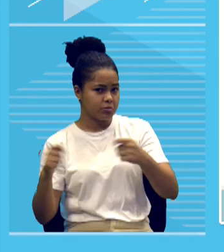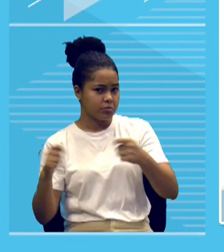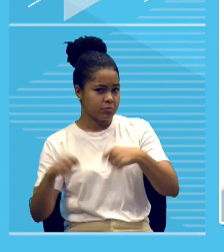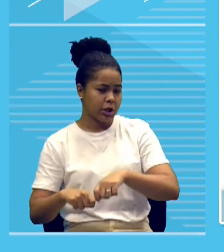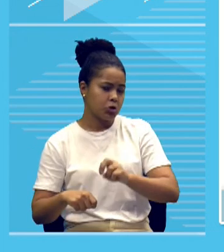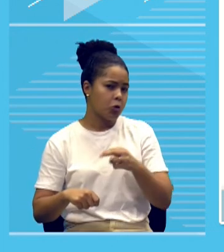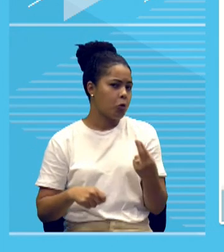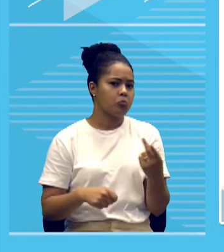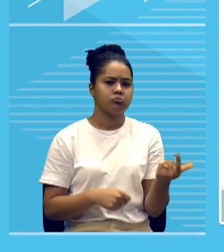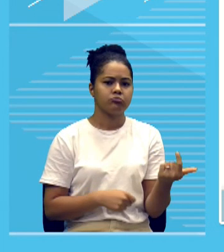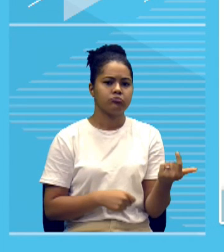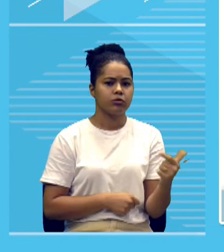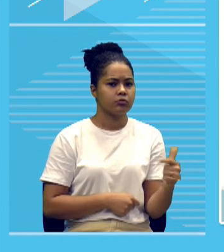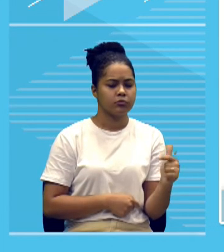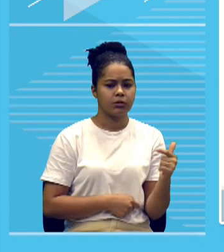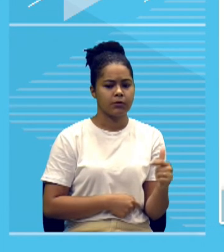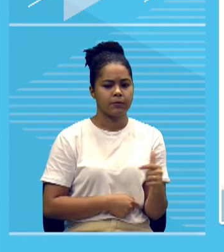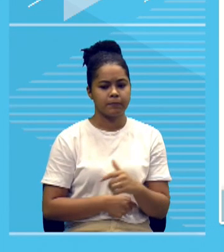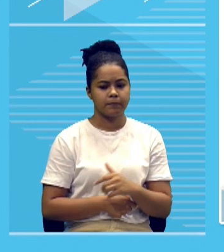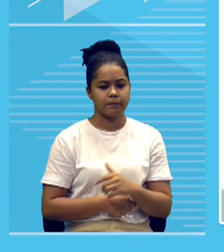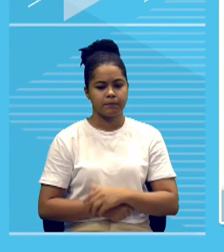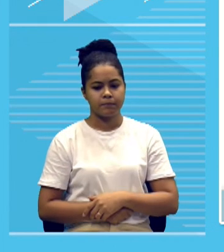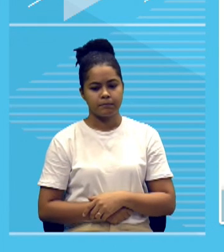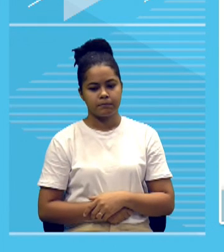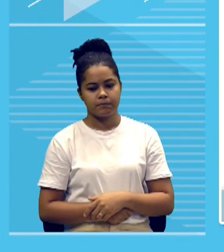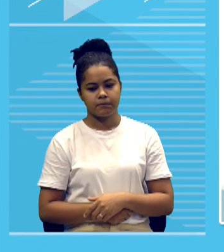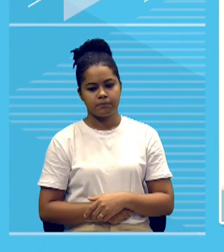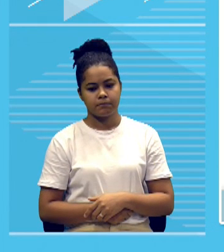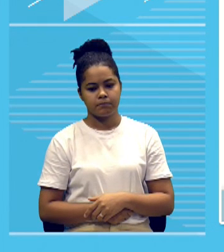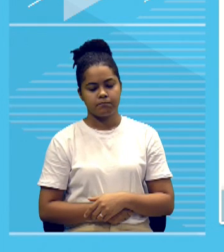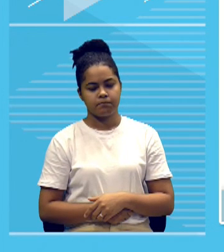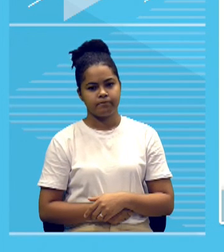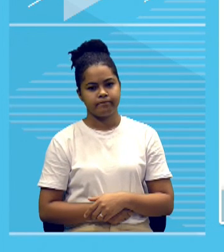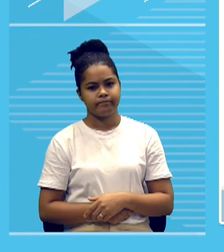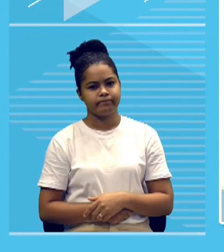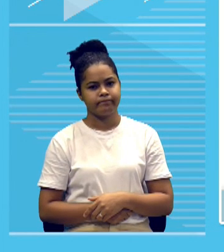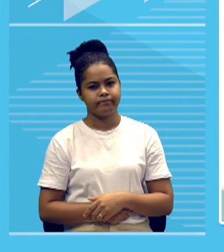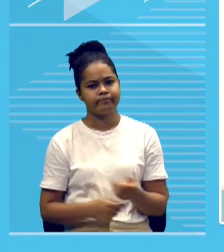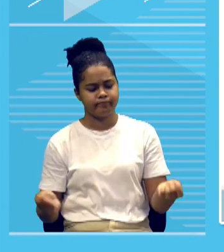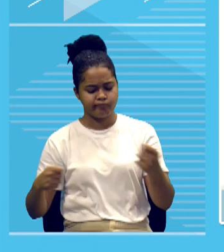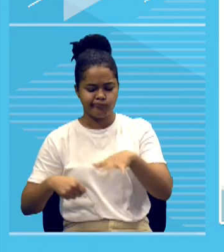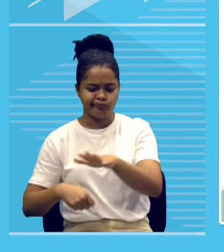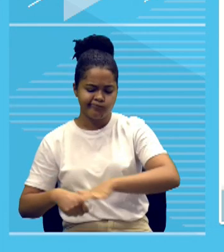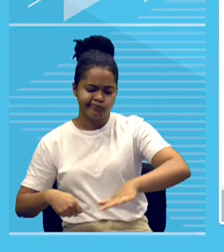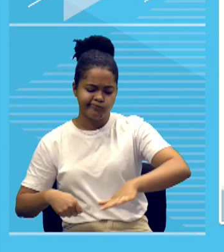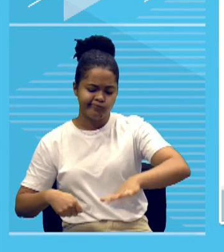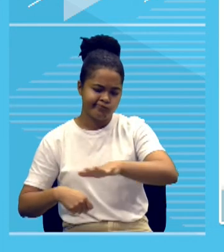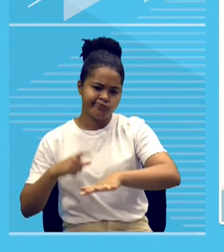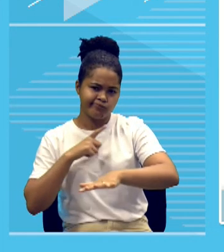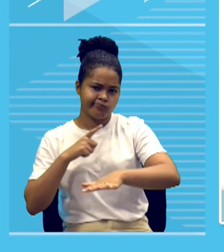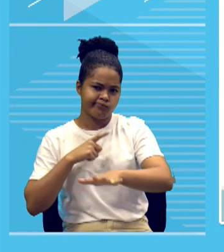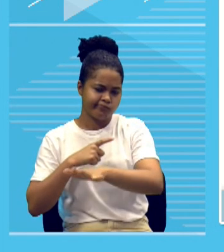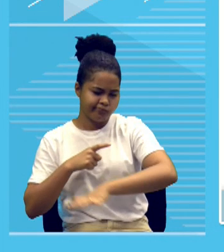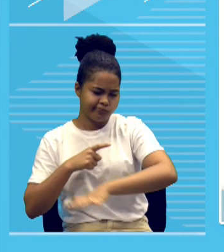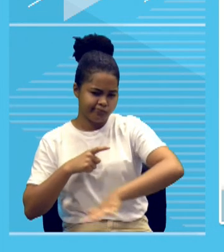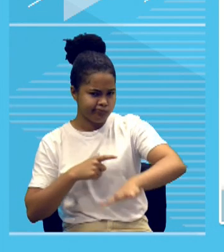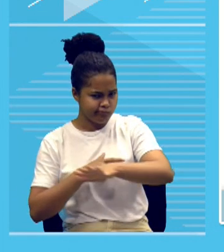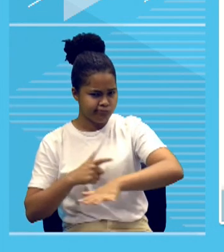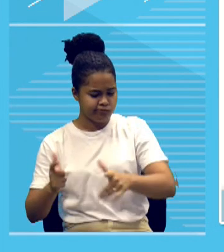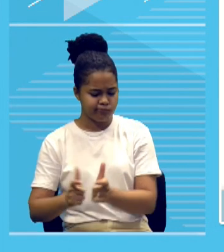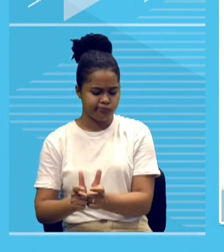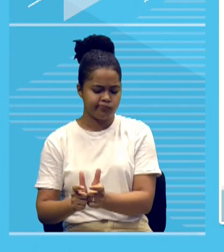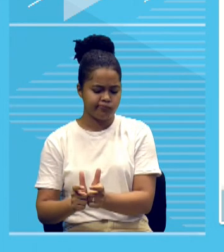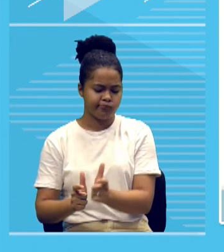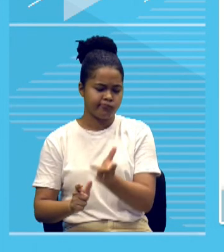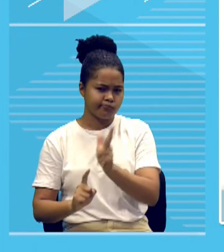tem o Ismael é você fi você acha na tem espaço Obrigado Joice na de abraço filha